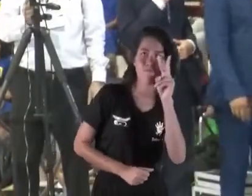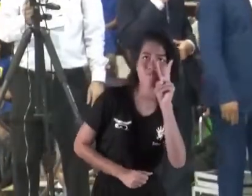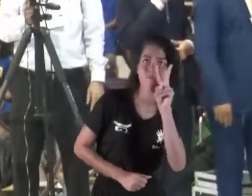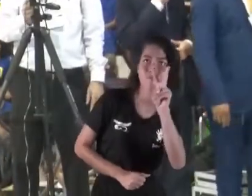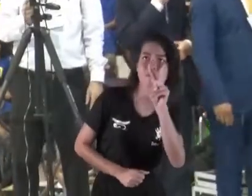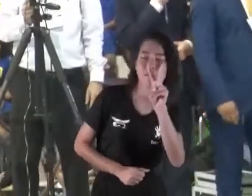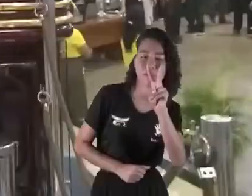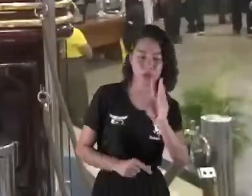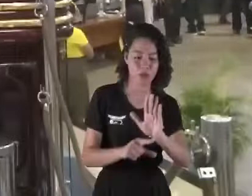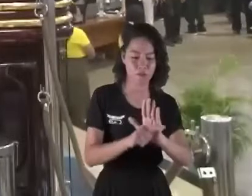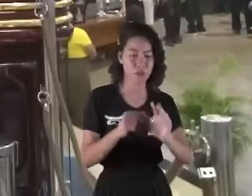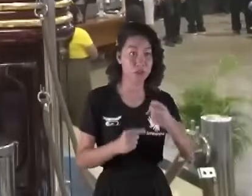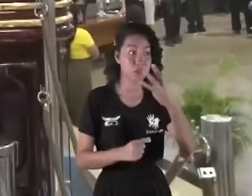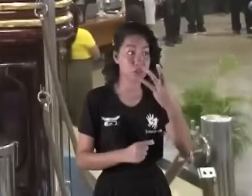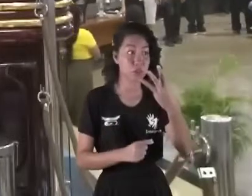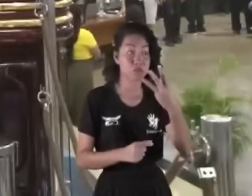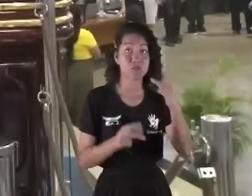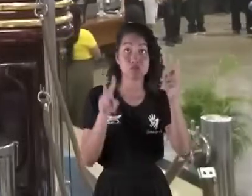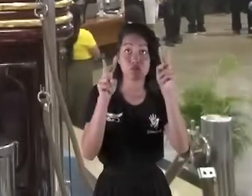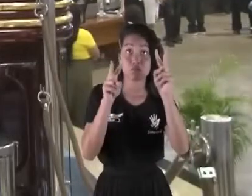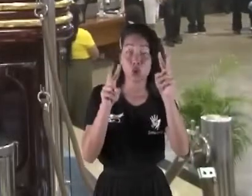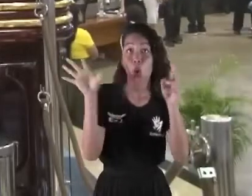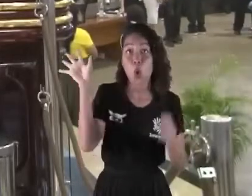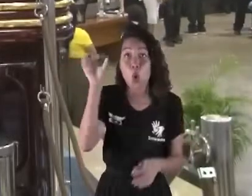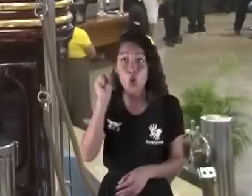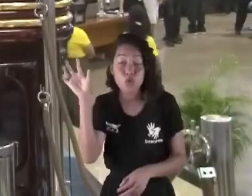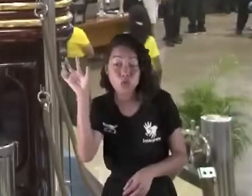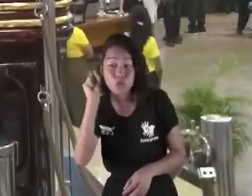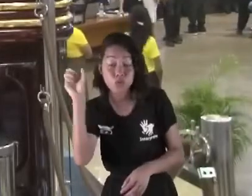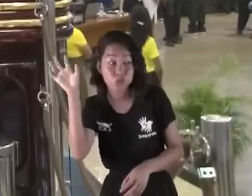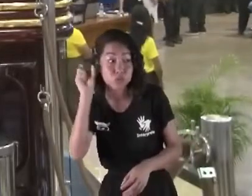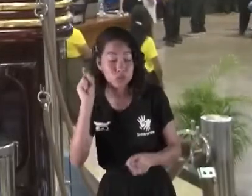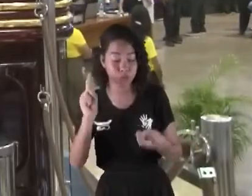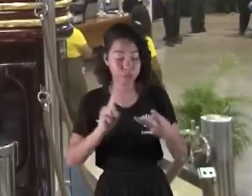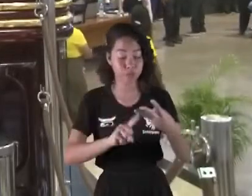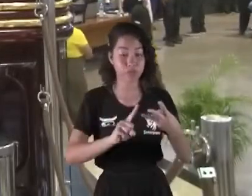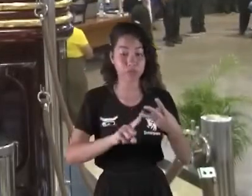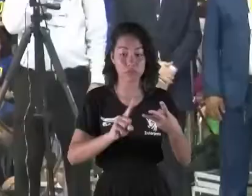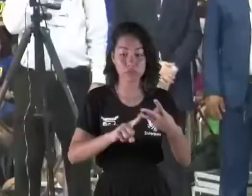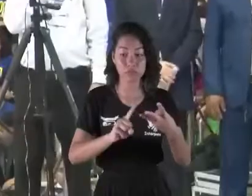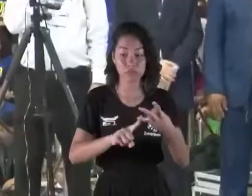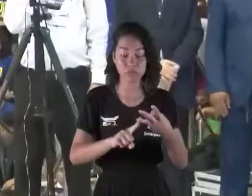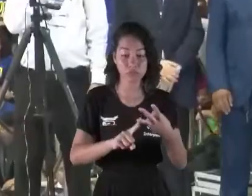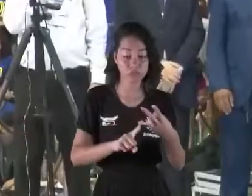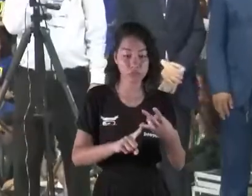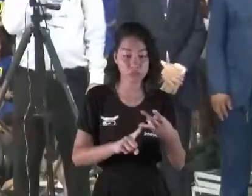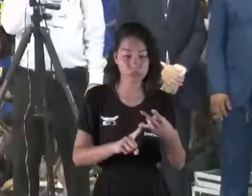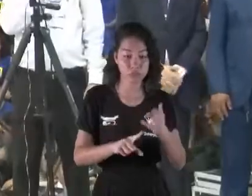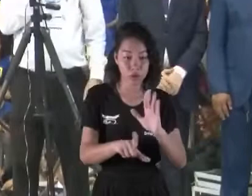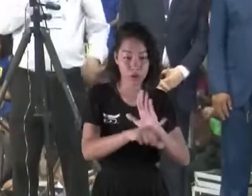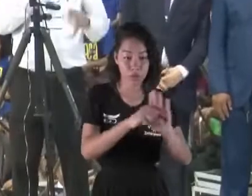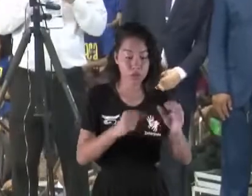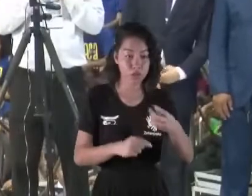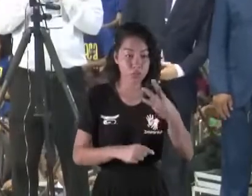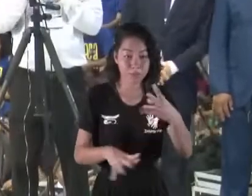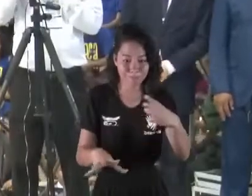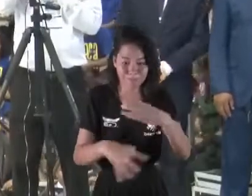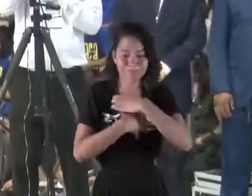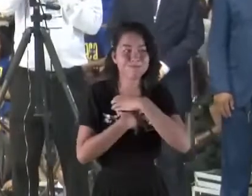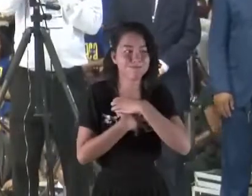Verso 3, Ezequiel ouviu. Verso 3, Ezequiel